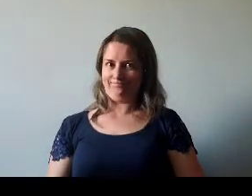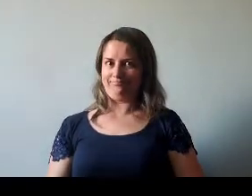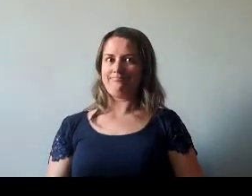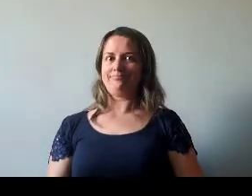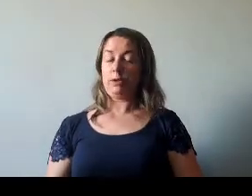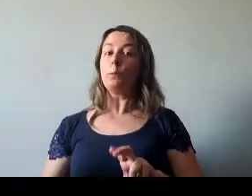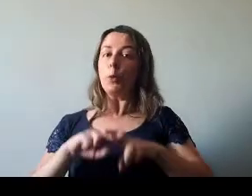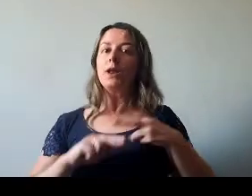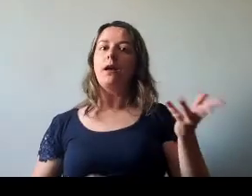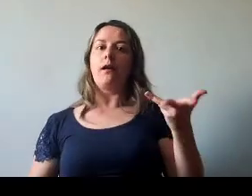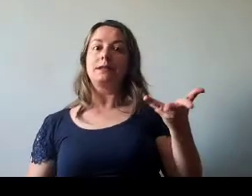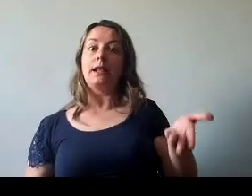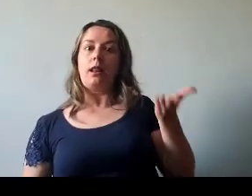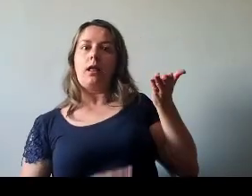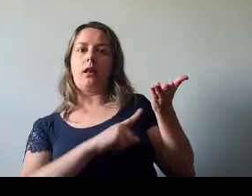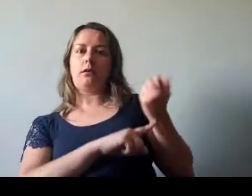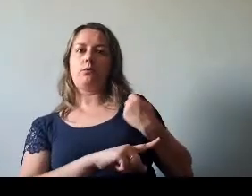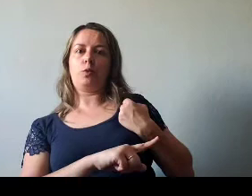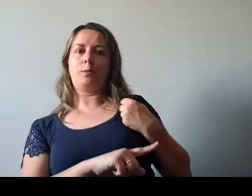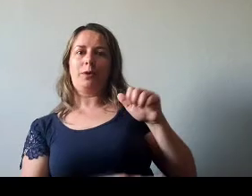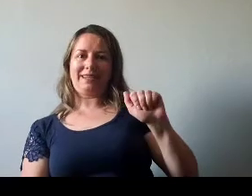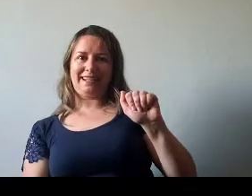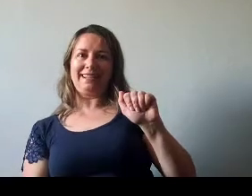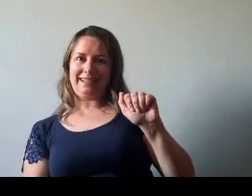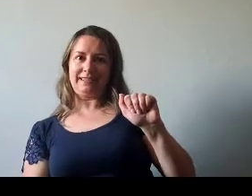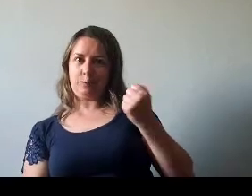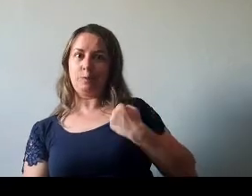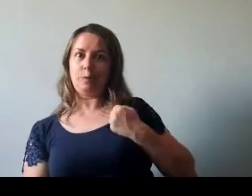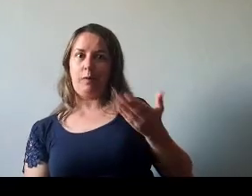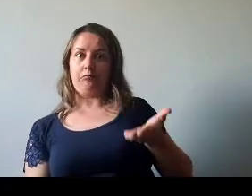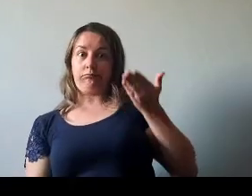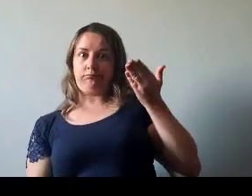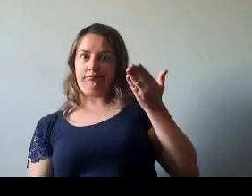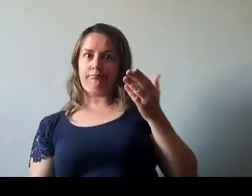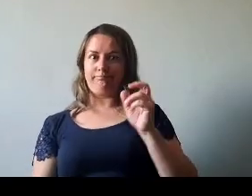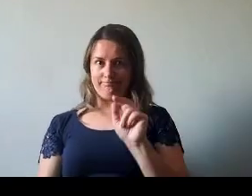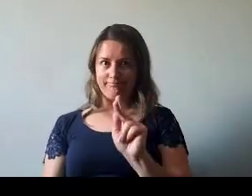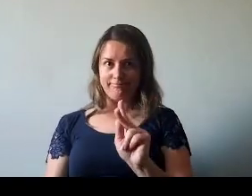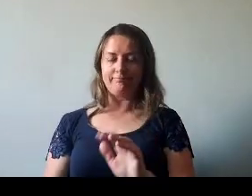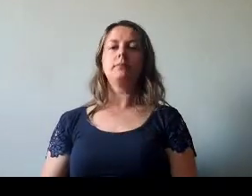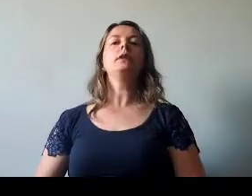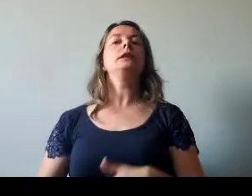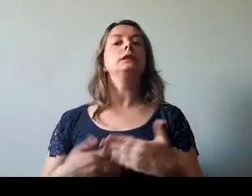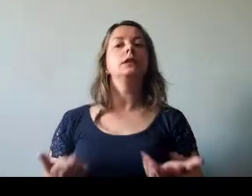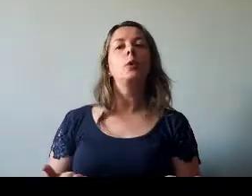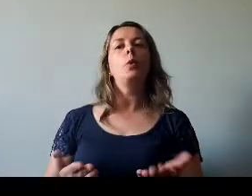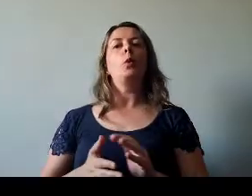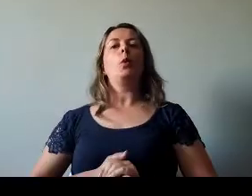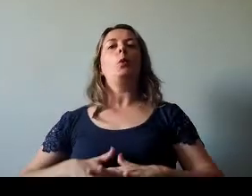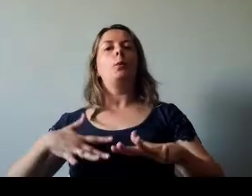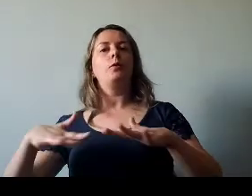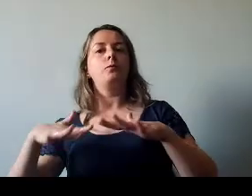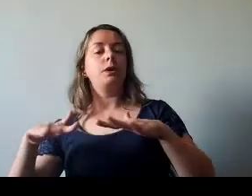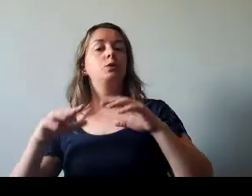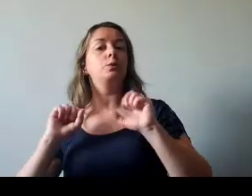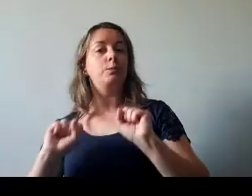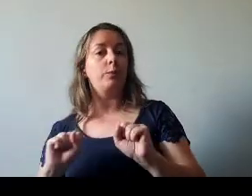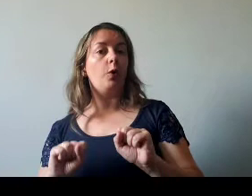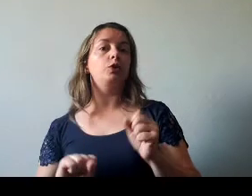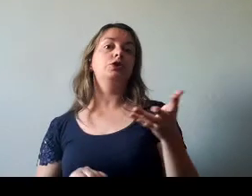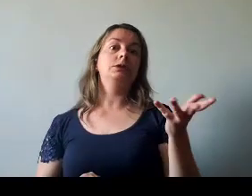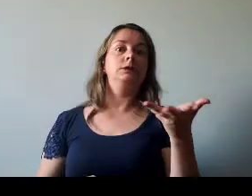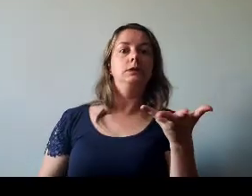Muito bem. Então, o movimento com aceleração pode ser acelerado, pode ser retardado. Agora, dentro dos movimentos